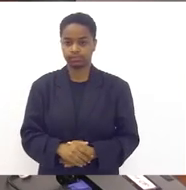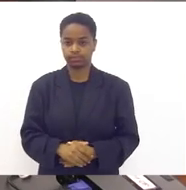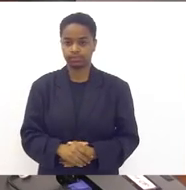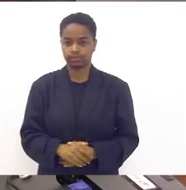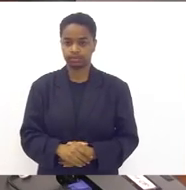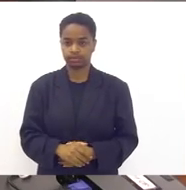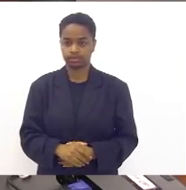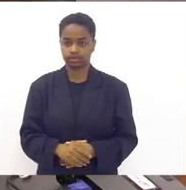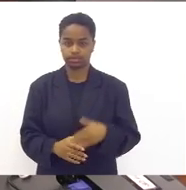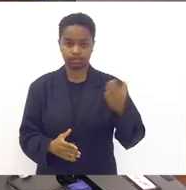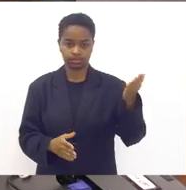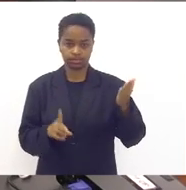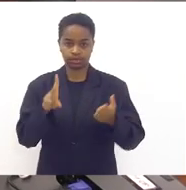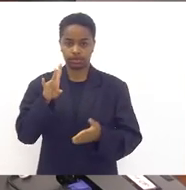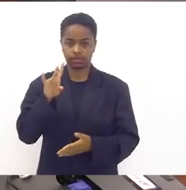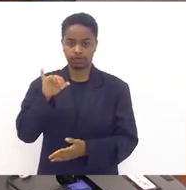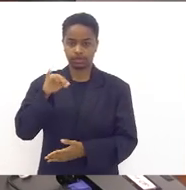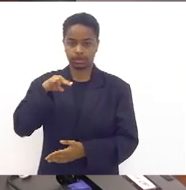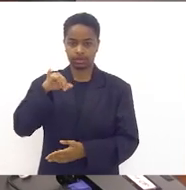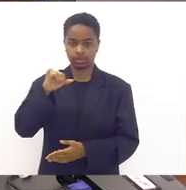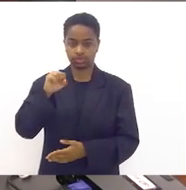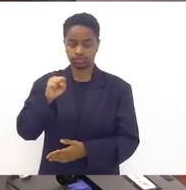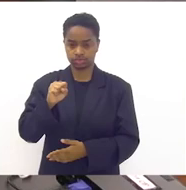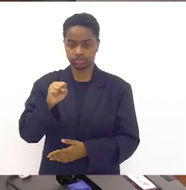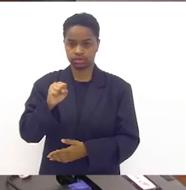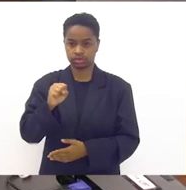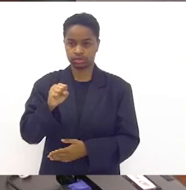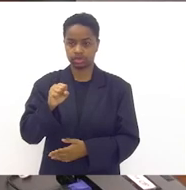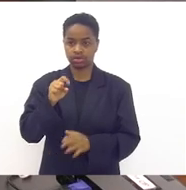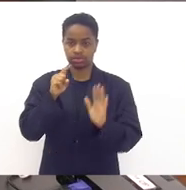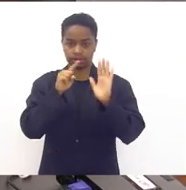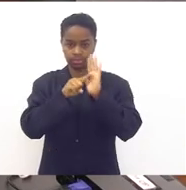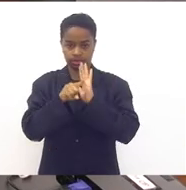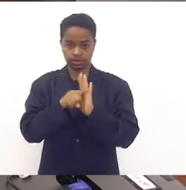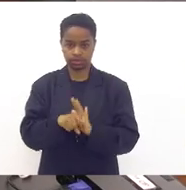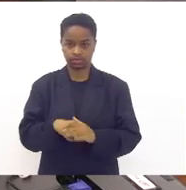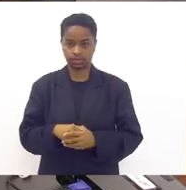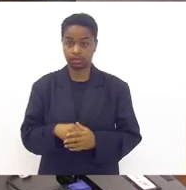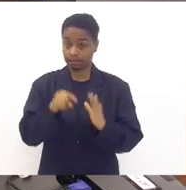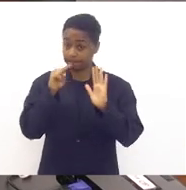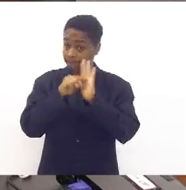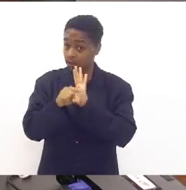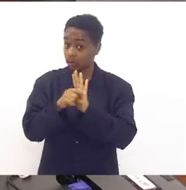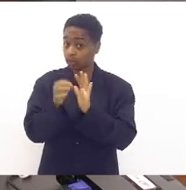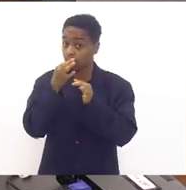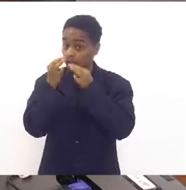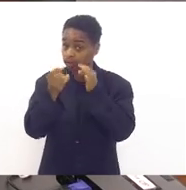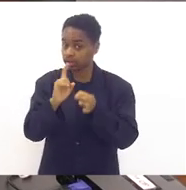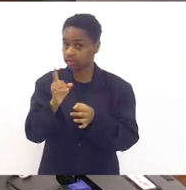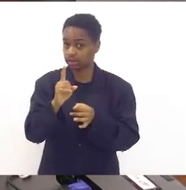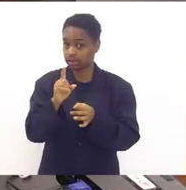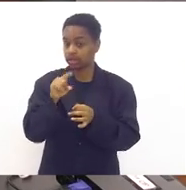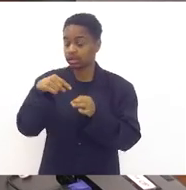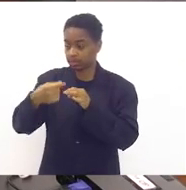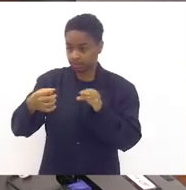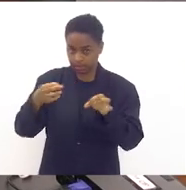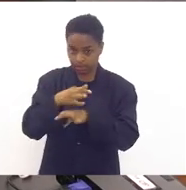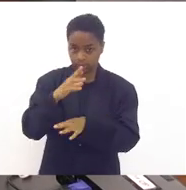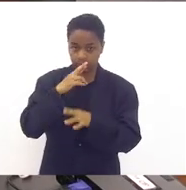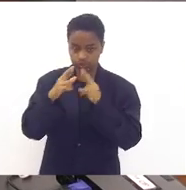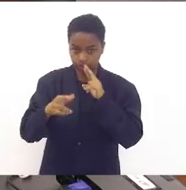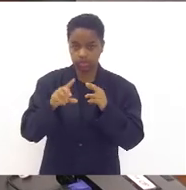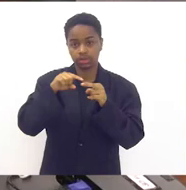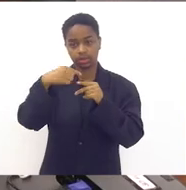Pode fazer, Vinícius. Perguntas do deputado Vinícius Cozzolino. Perguntas. Aí ele respondeu, a gente faz os comentários no